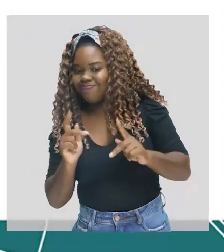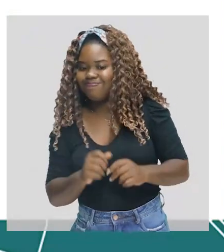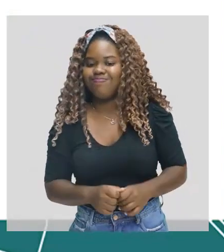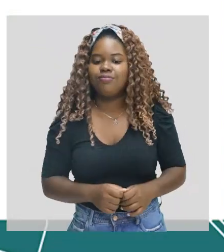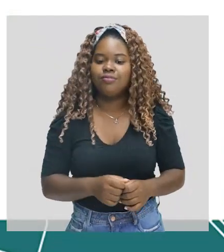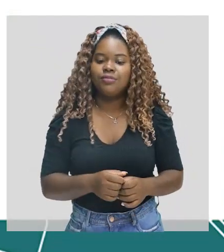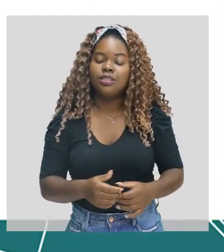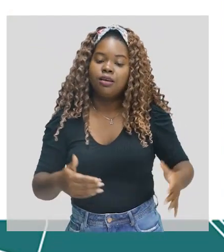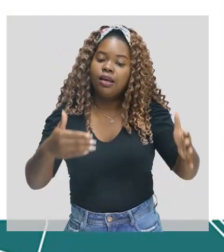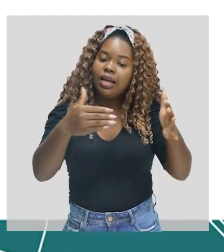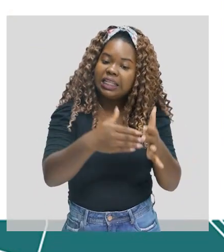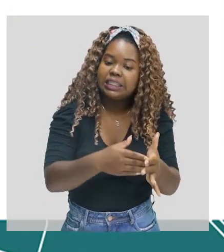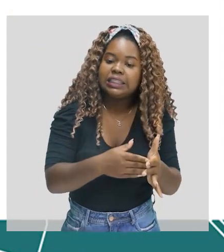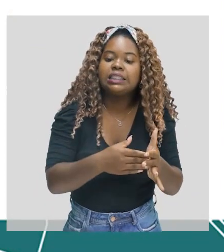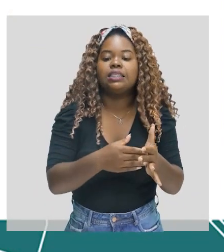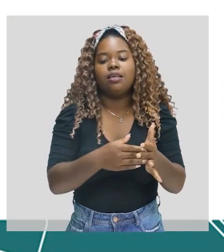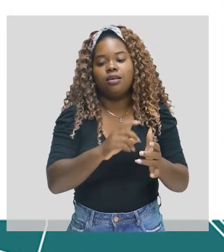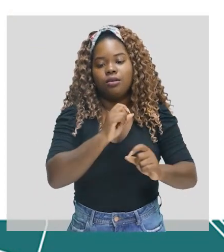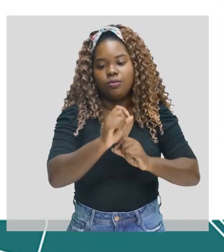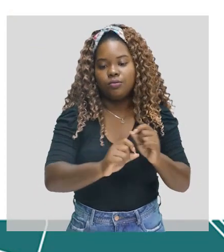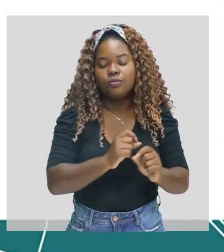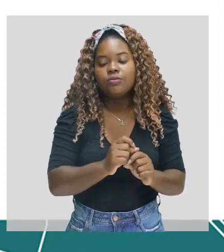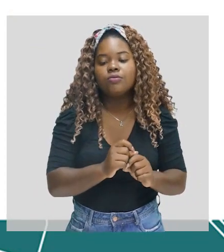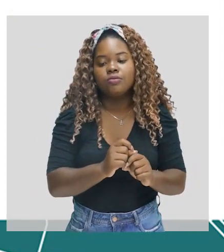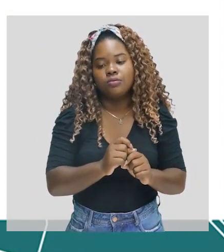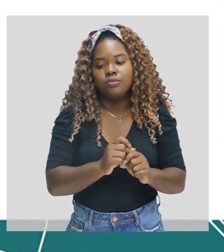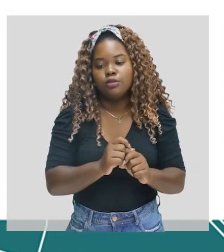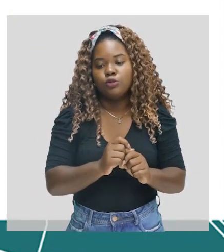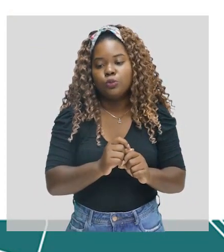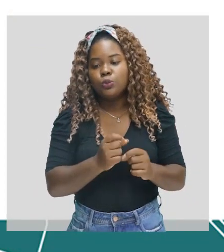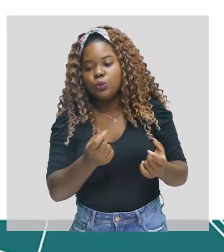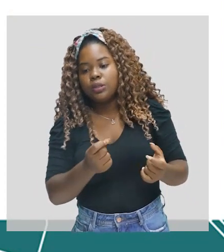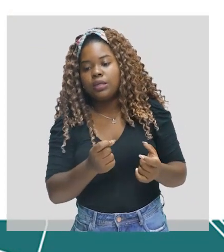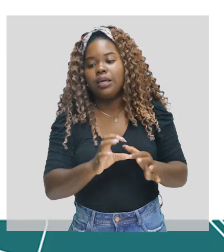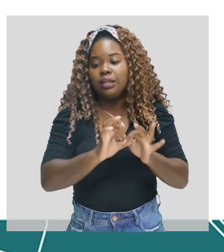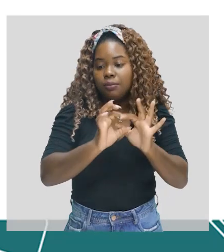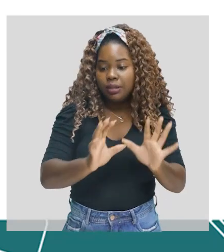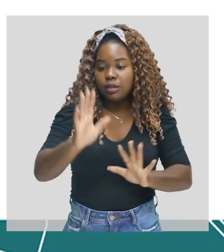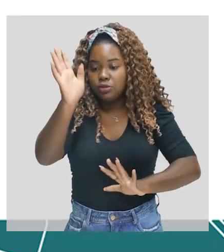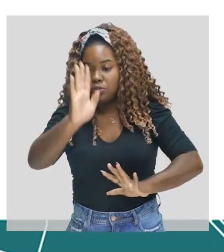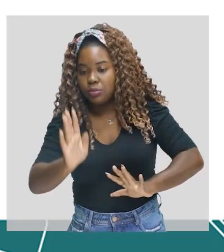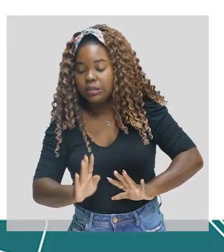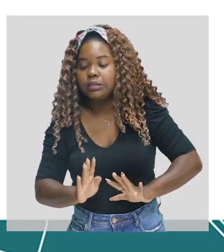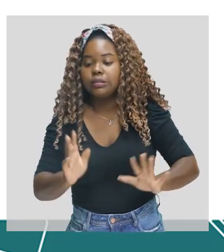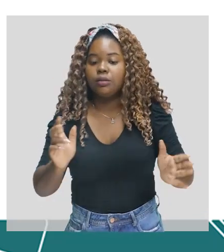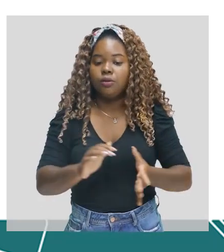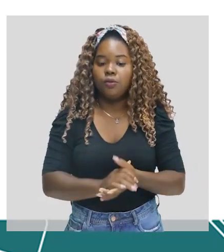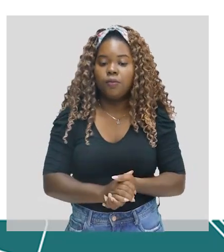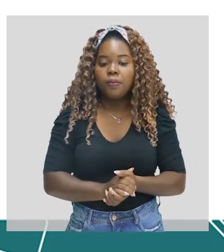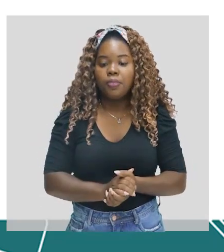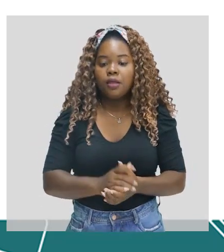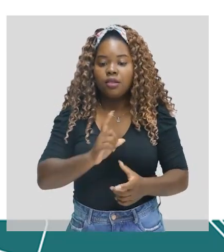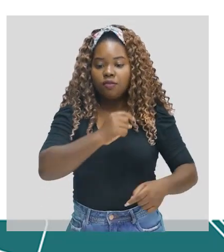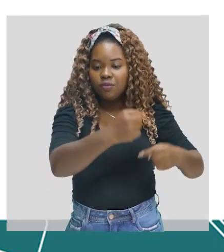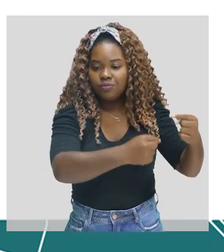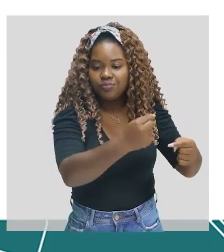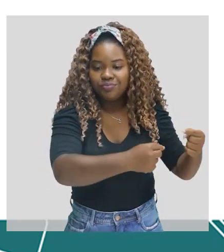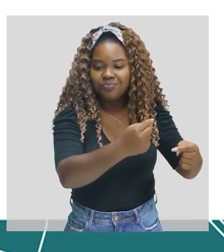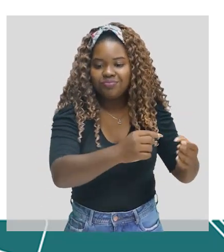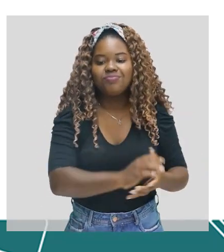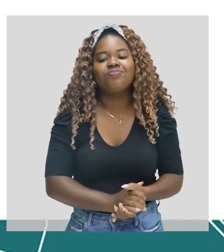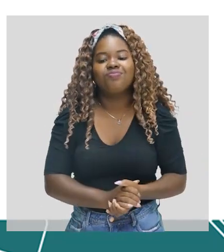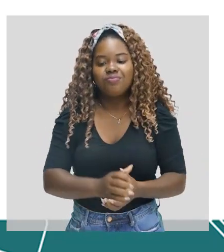da República, que foi a independência do Brasil, o principal fato político do século XIX. Lembra do grito